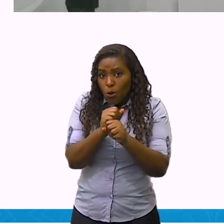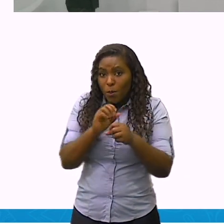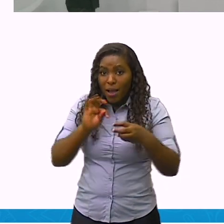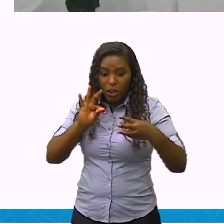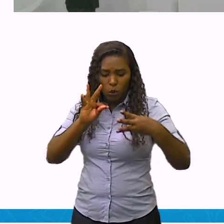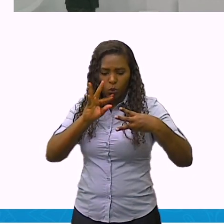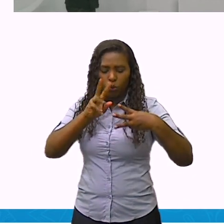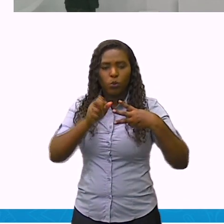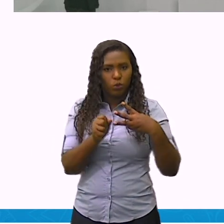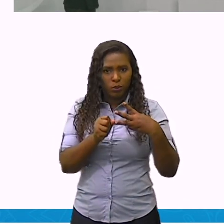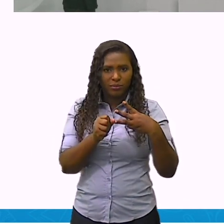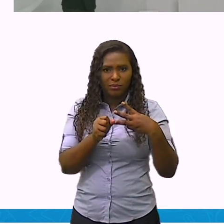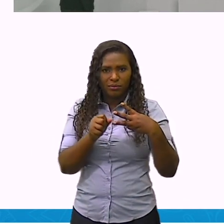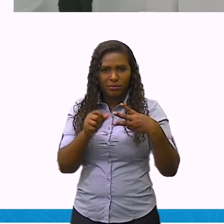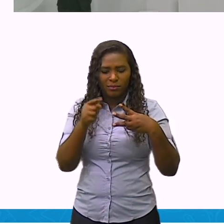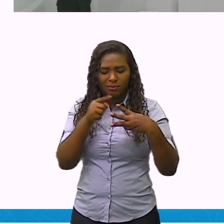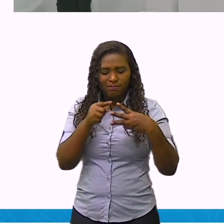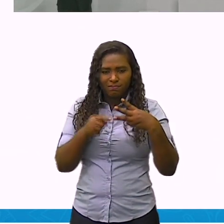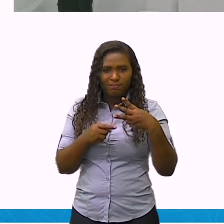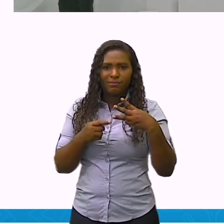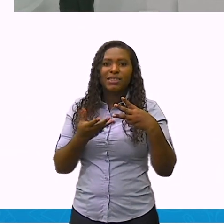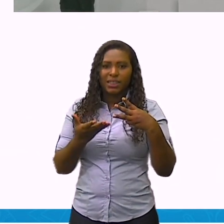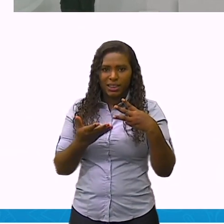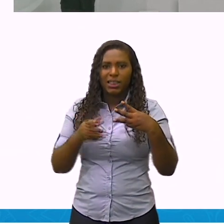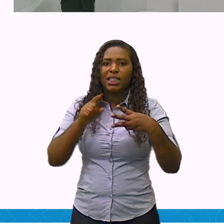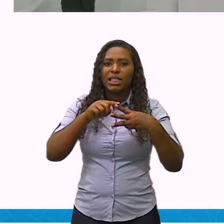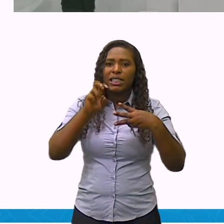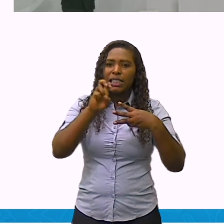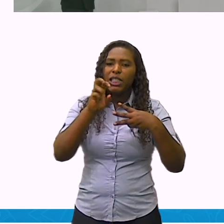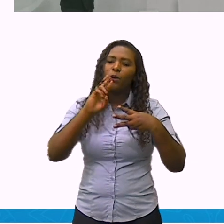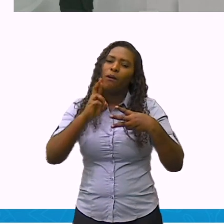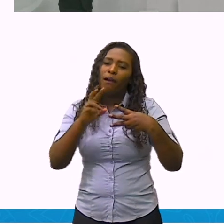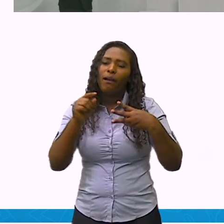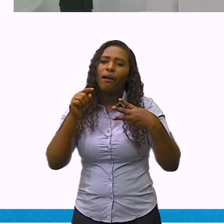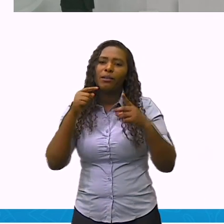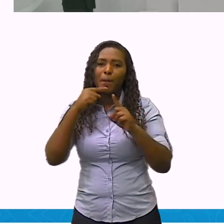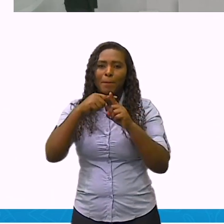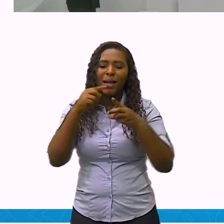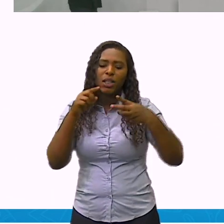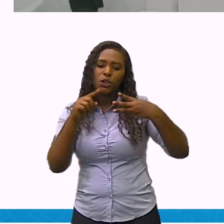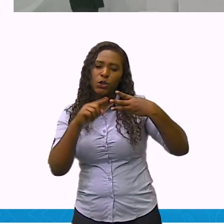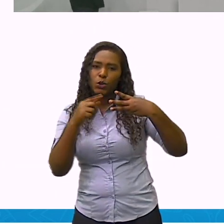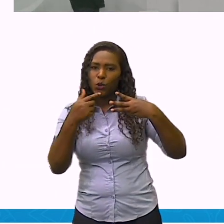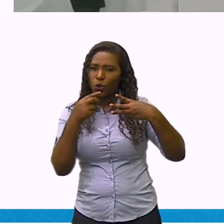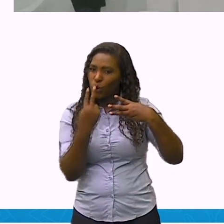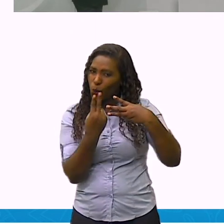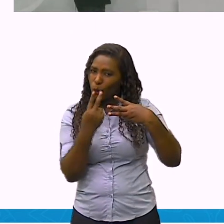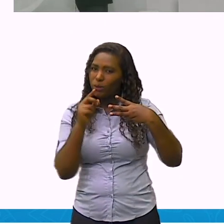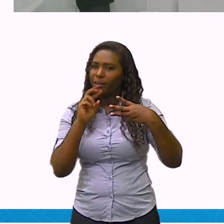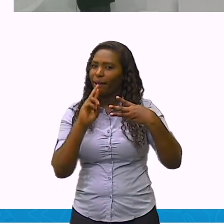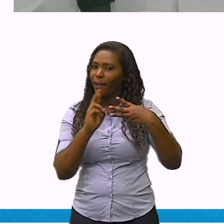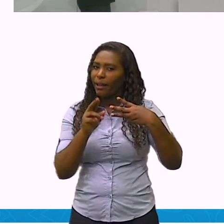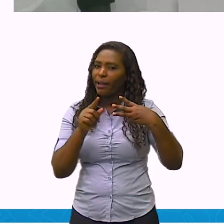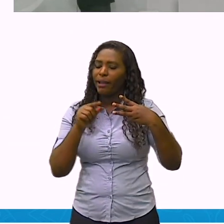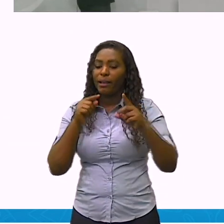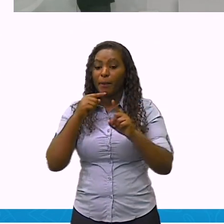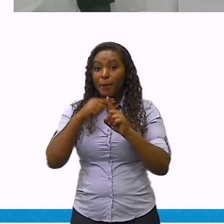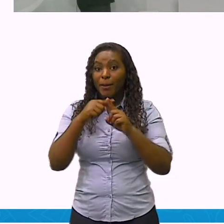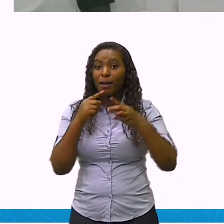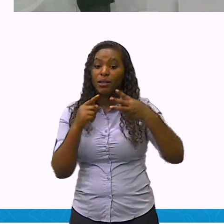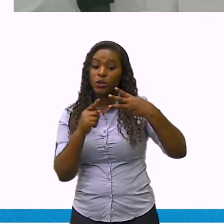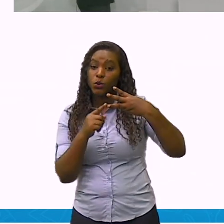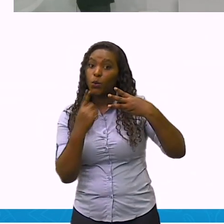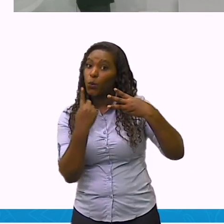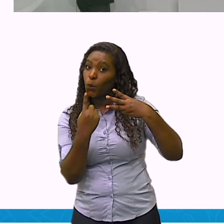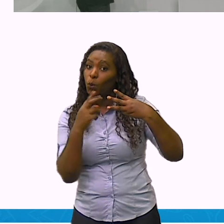que somar agora R$ 5 mais 2 mais 1. Então, eu poderia colocar aqui minha operação,